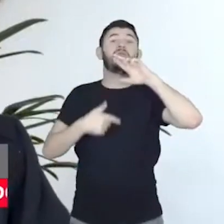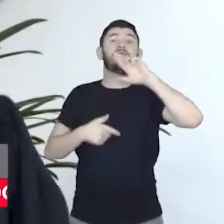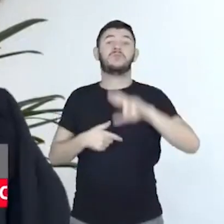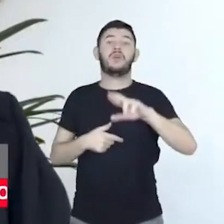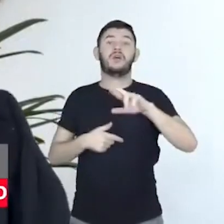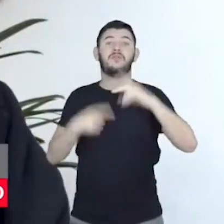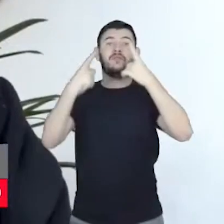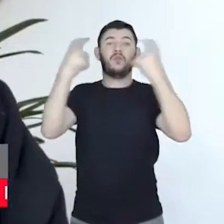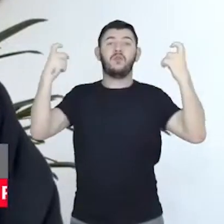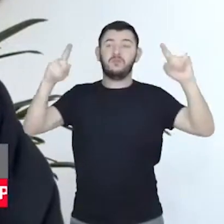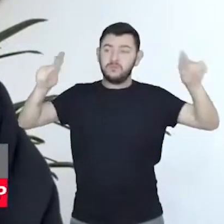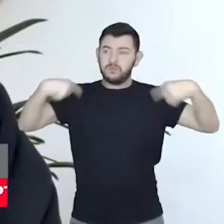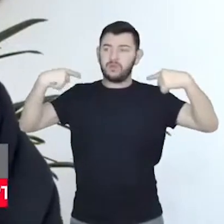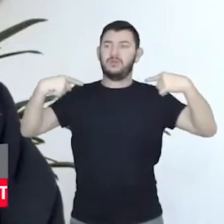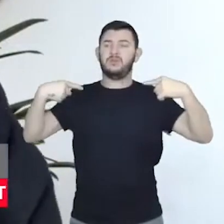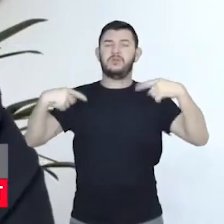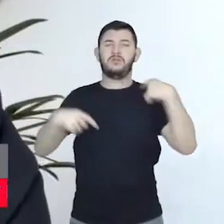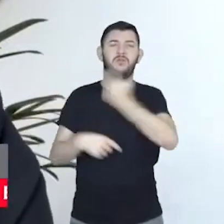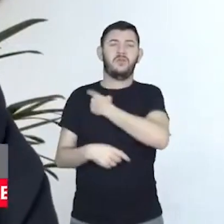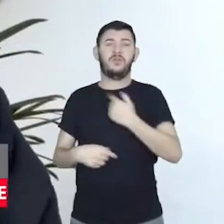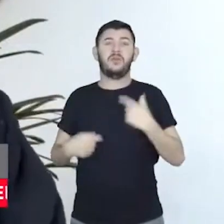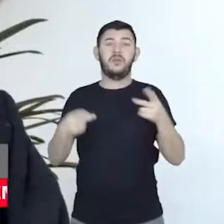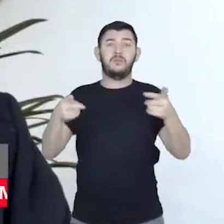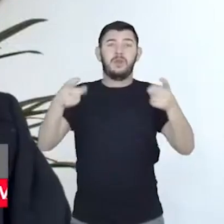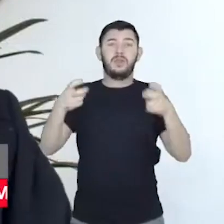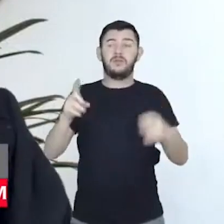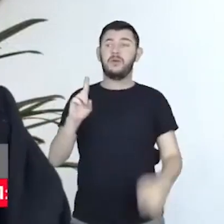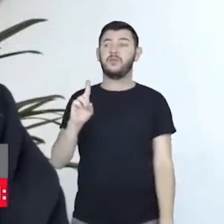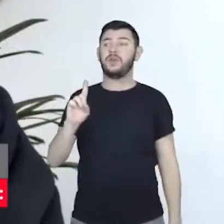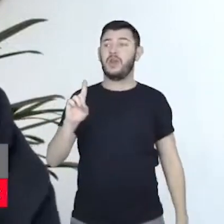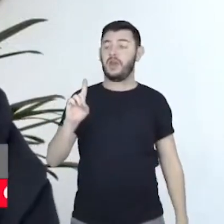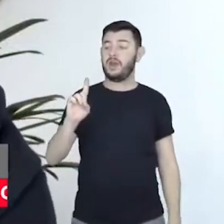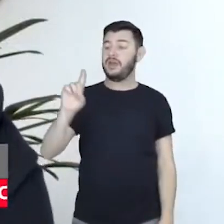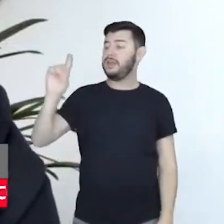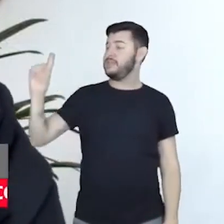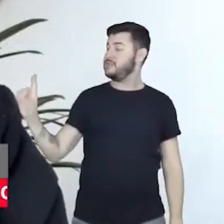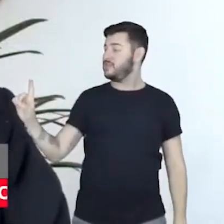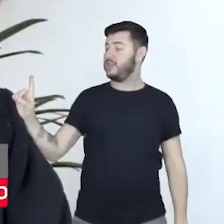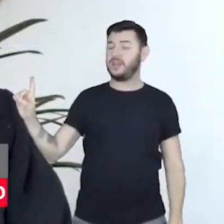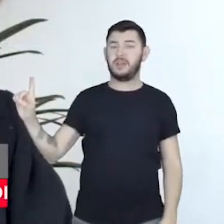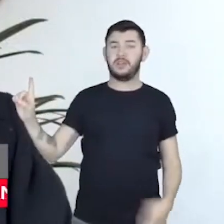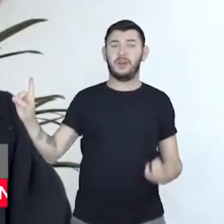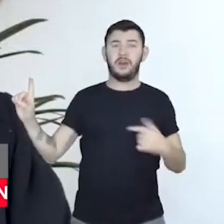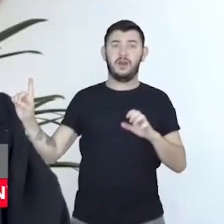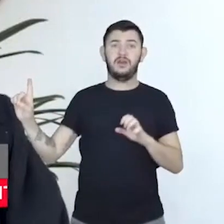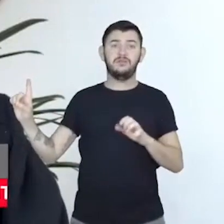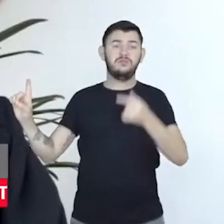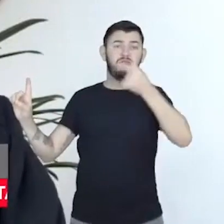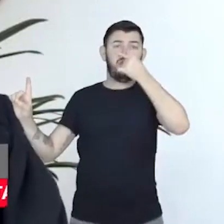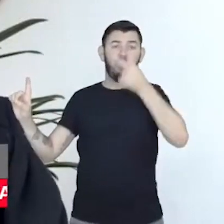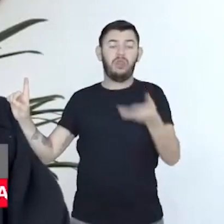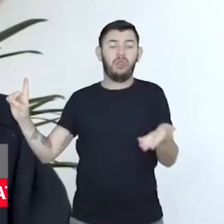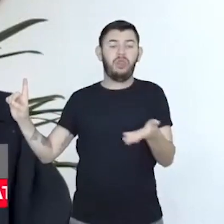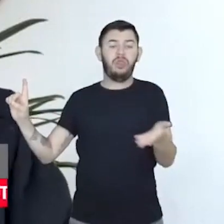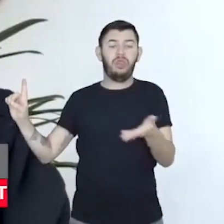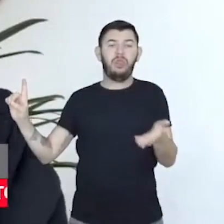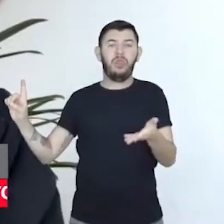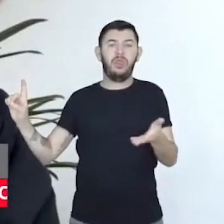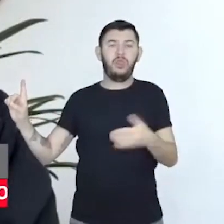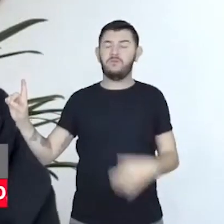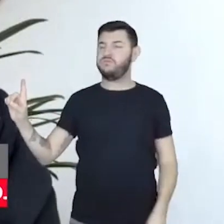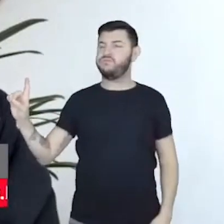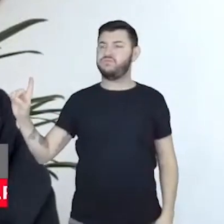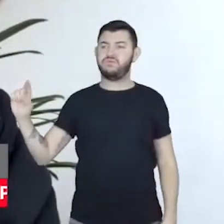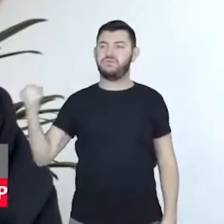por exemplo, a direita evangélica extremista hoje, que promove os discursos de homofobia dentro